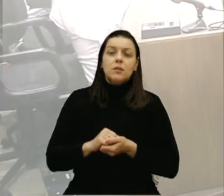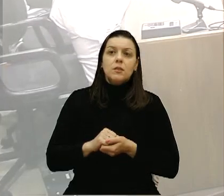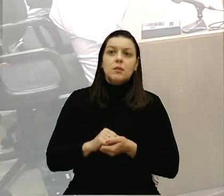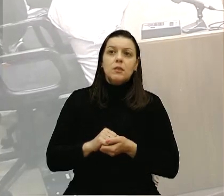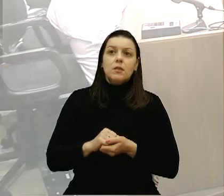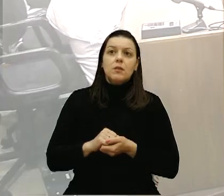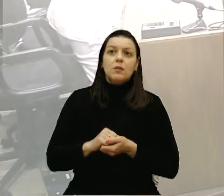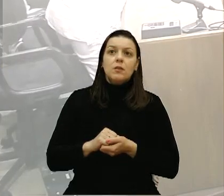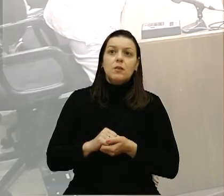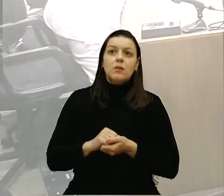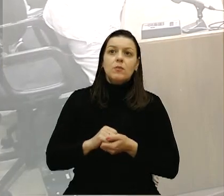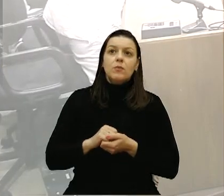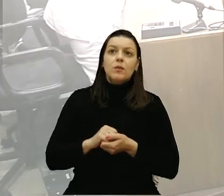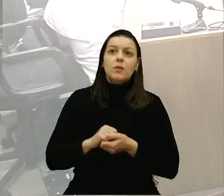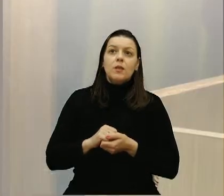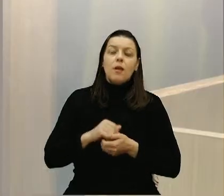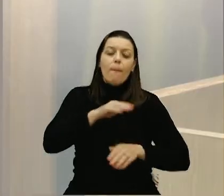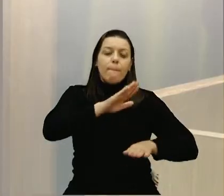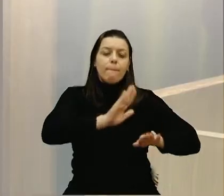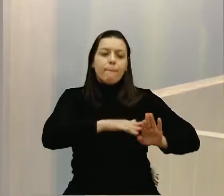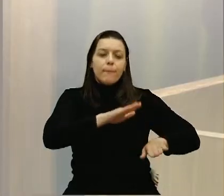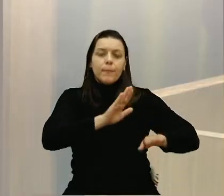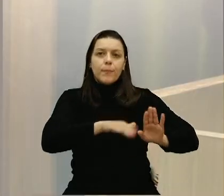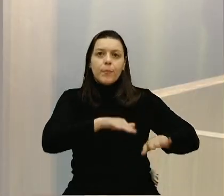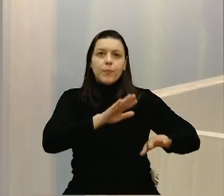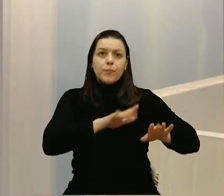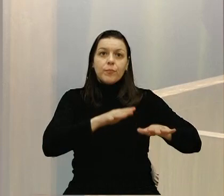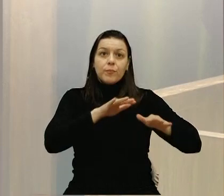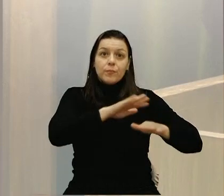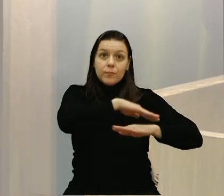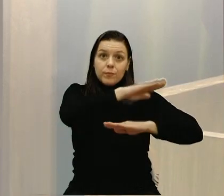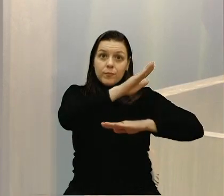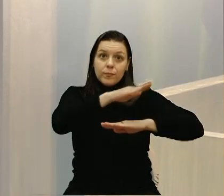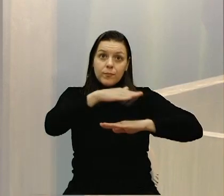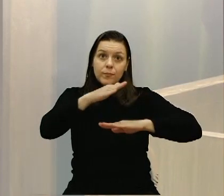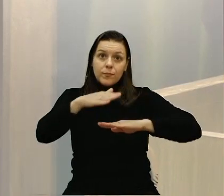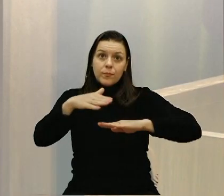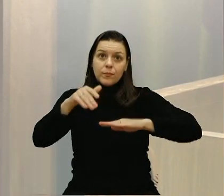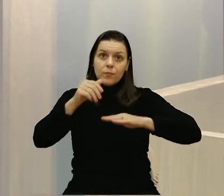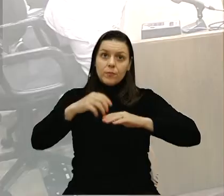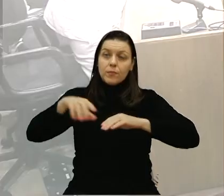Ele bradou na aldeia, bradou na cachoeira e noite de